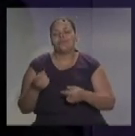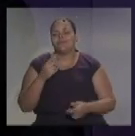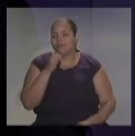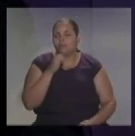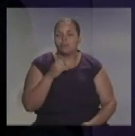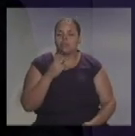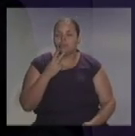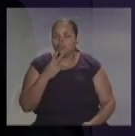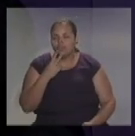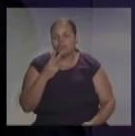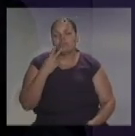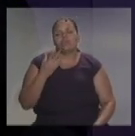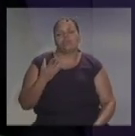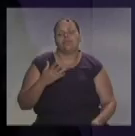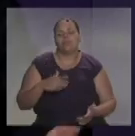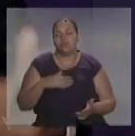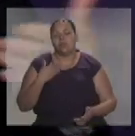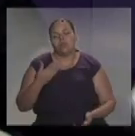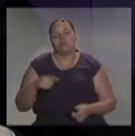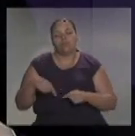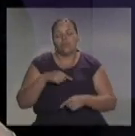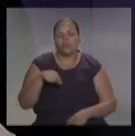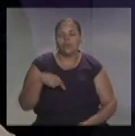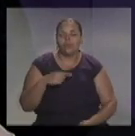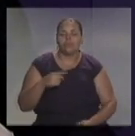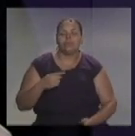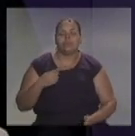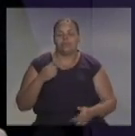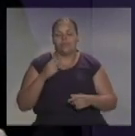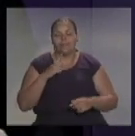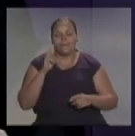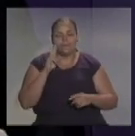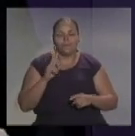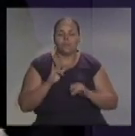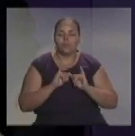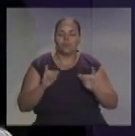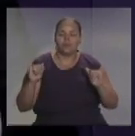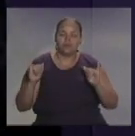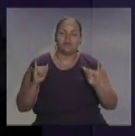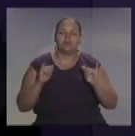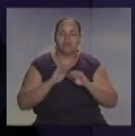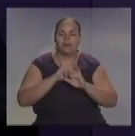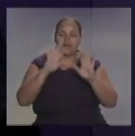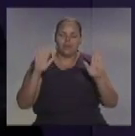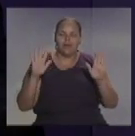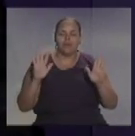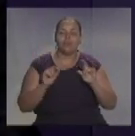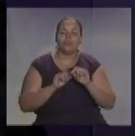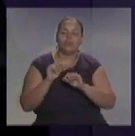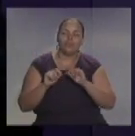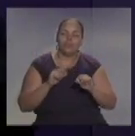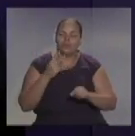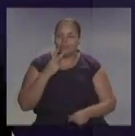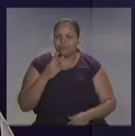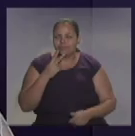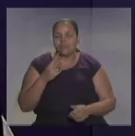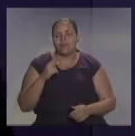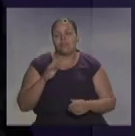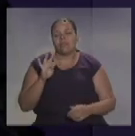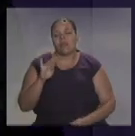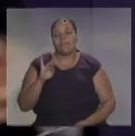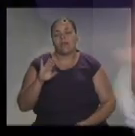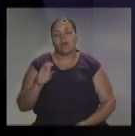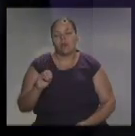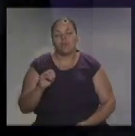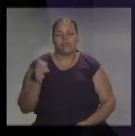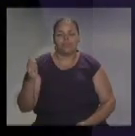o tabaco, né? O cigarro. Enfrentamos isso. A propaganda mostra claramente o que o tabaco faz.